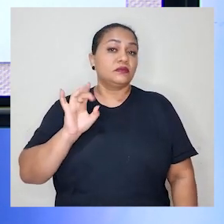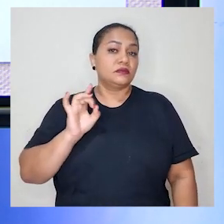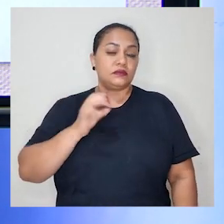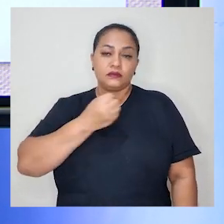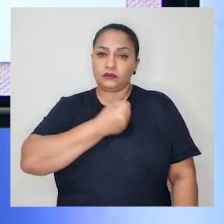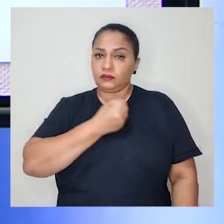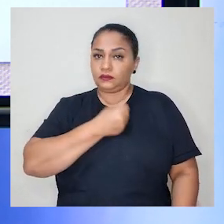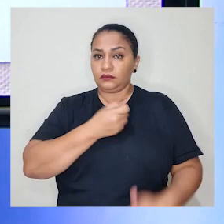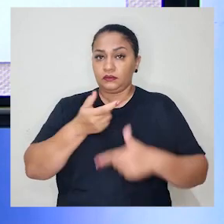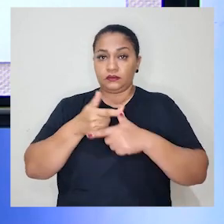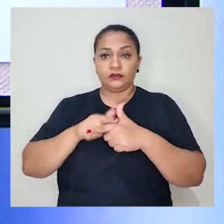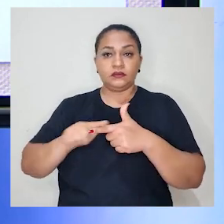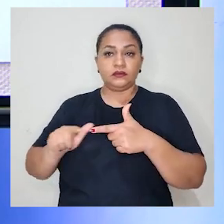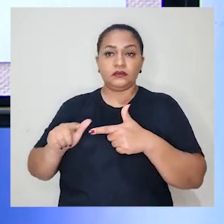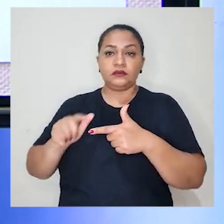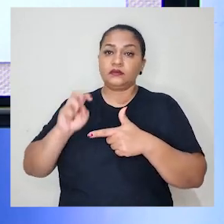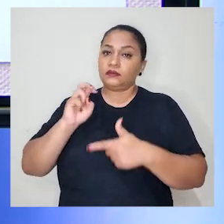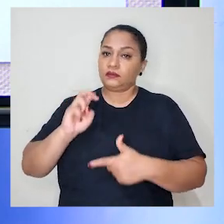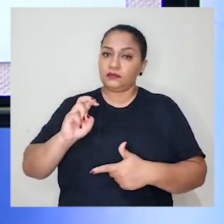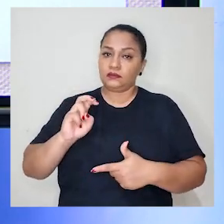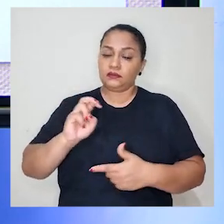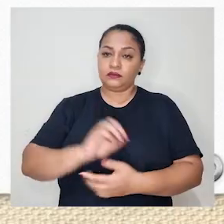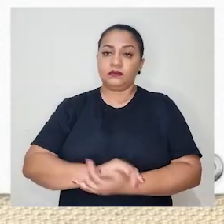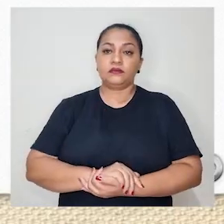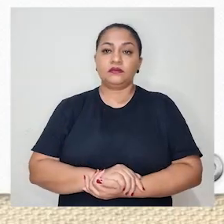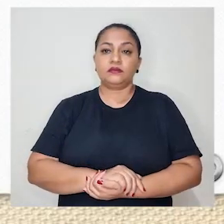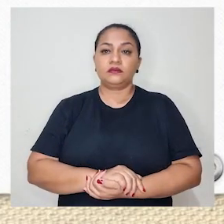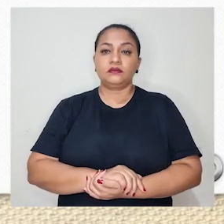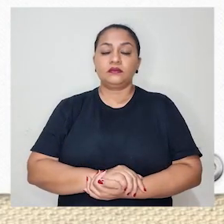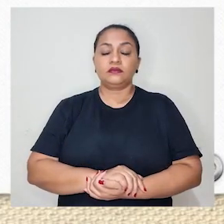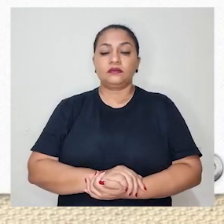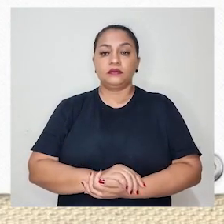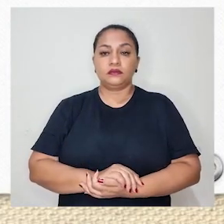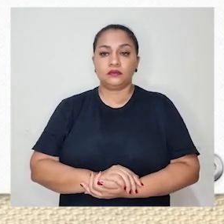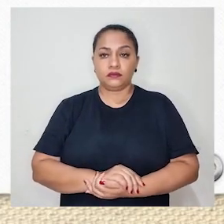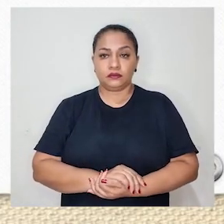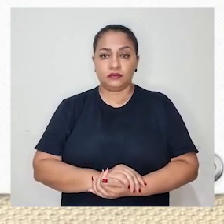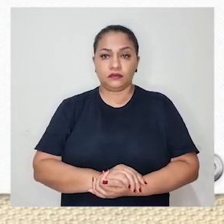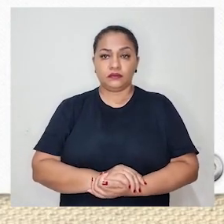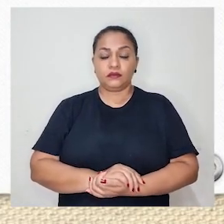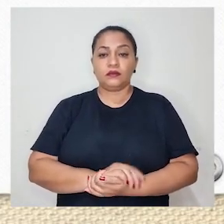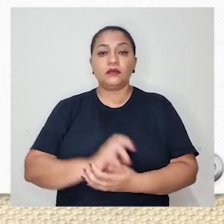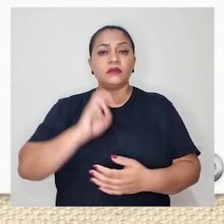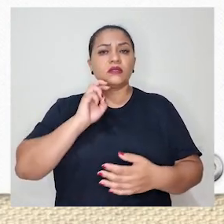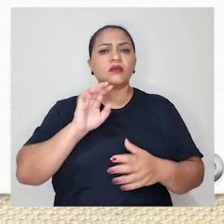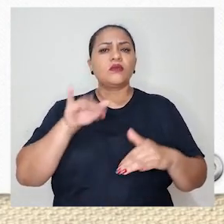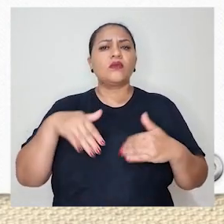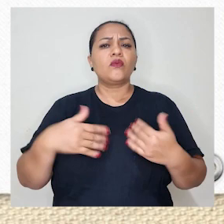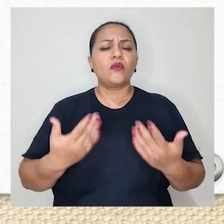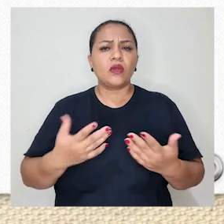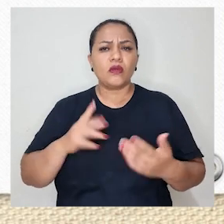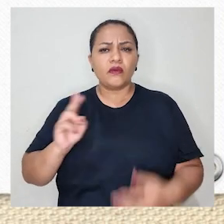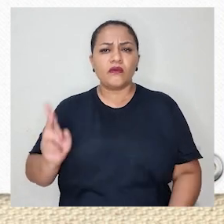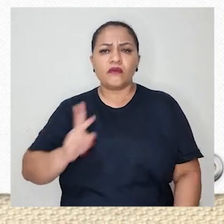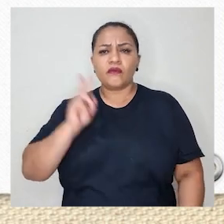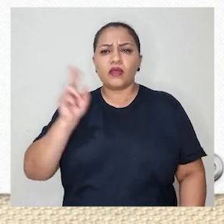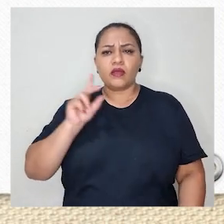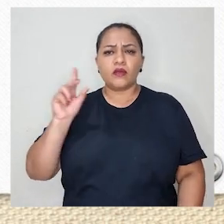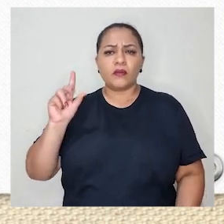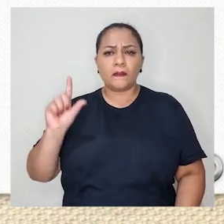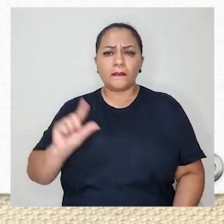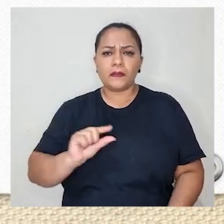apenas números que são divisíveis por 5. Exercício 5. Qual é o menor valor que você pode atribuir a